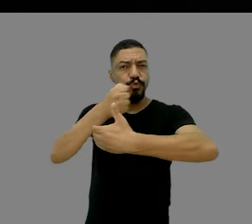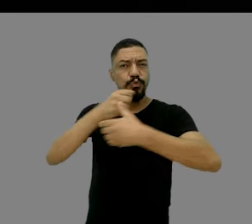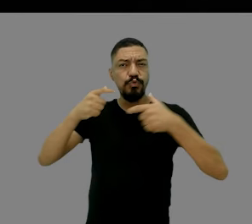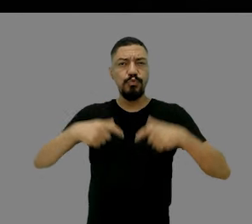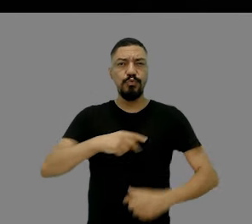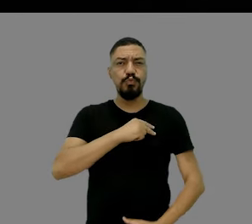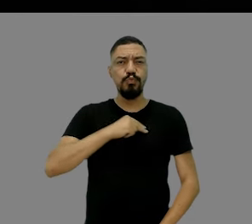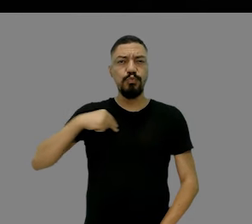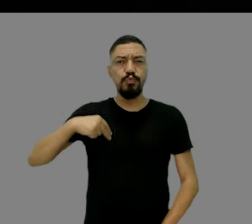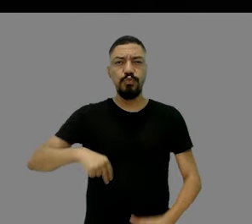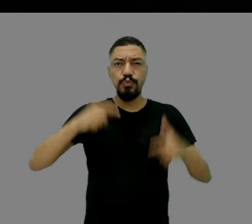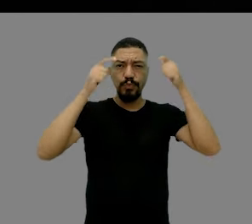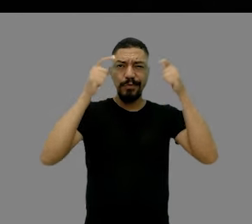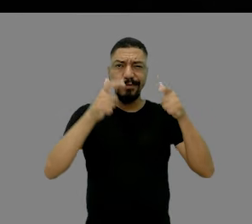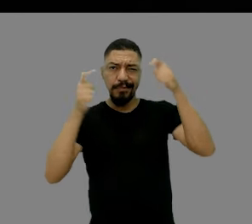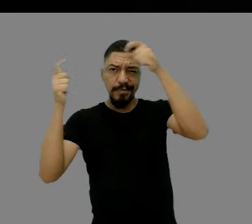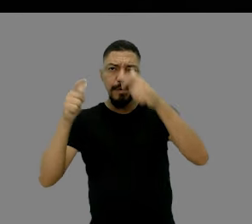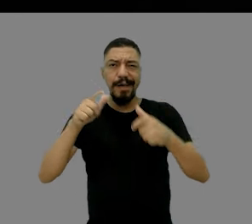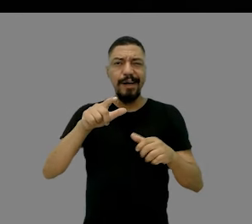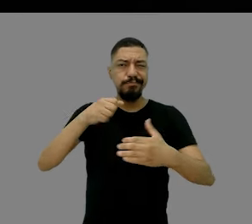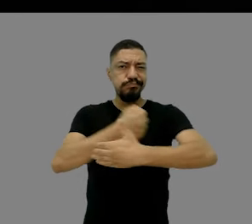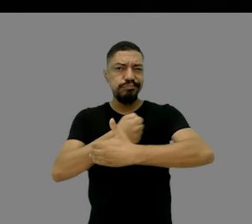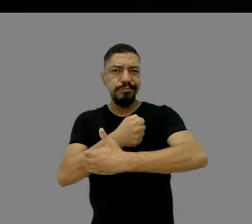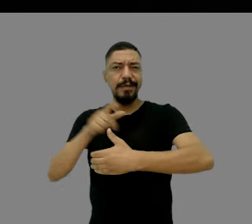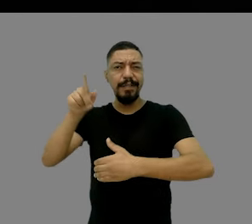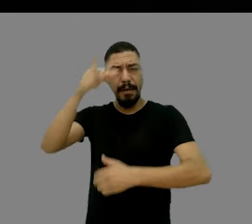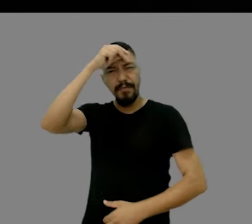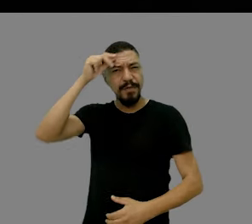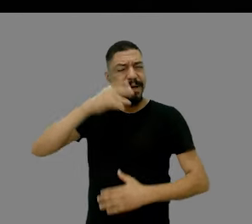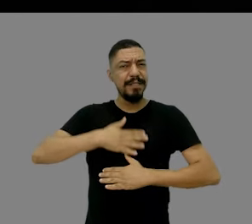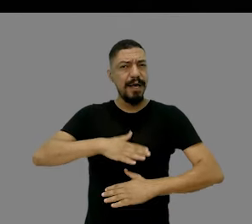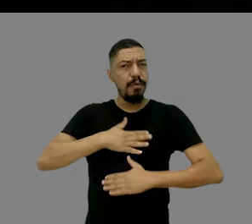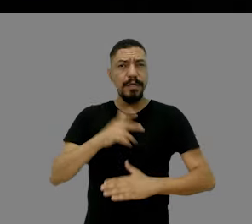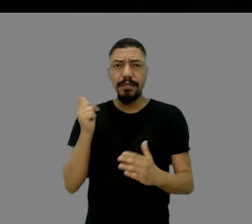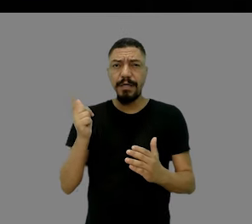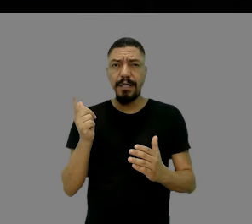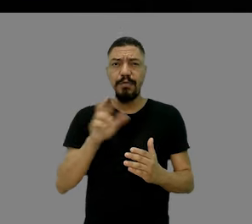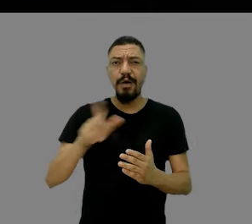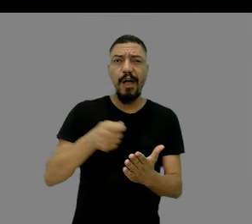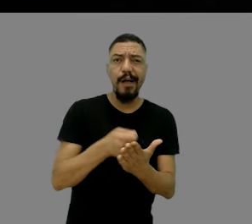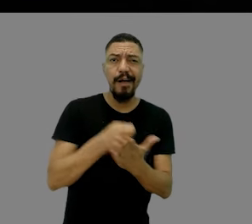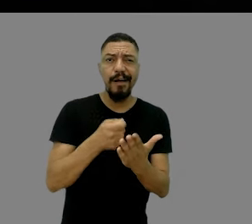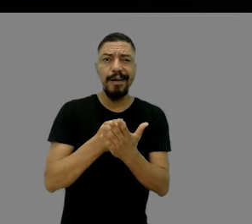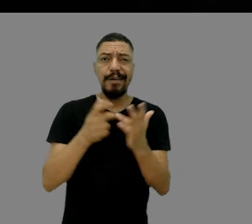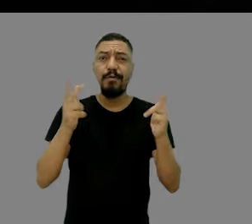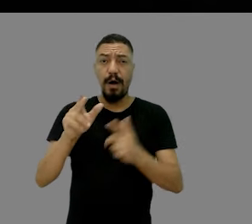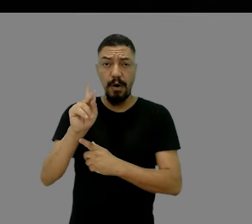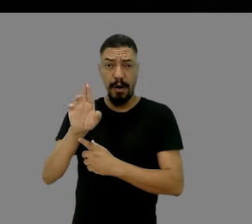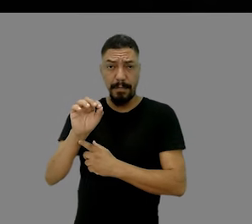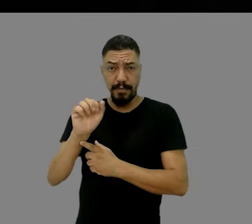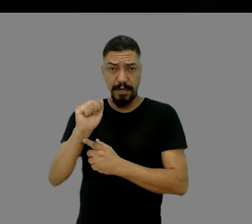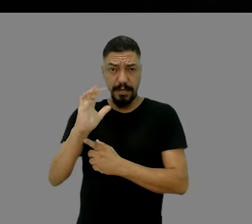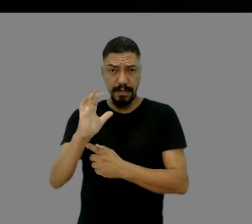até, eles não são tão rigorosos que nem fosse no PROAC. E a outra, não sei se eu pergunto depois, se quiser responder já. Vou responder essa, que senão eu